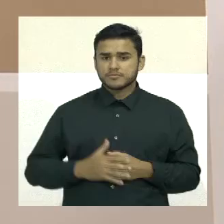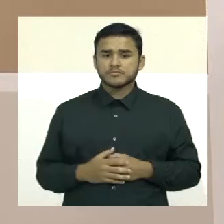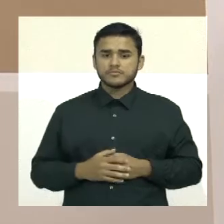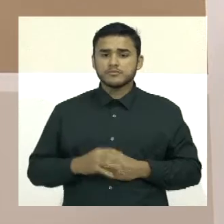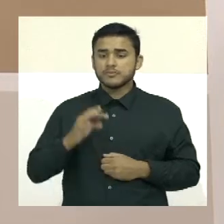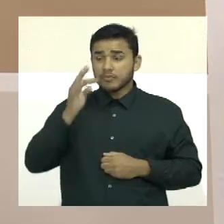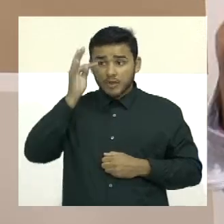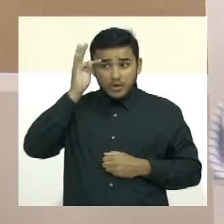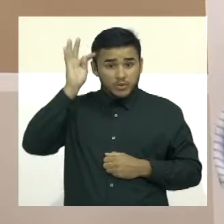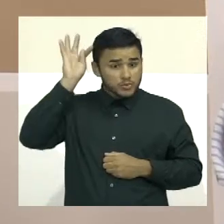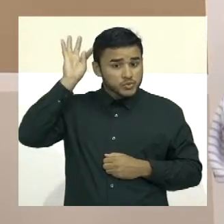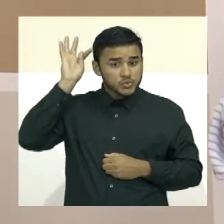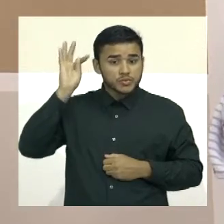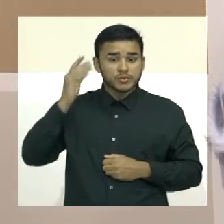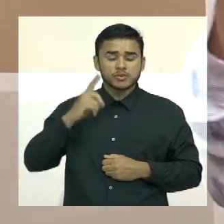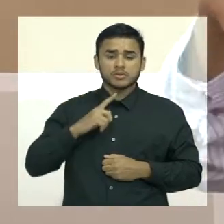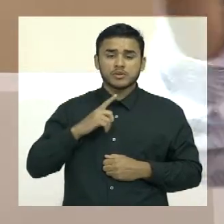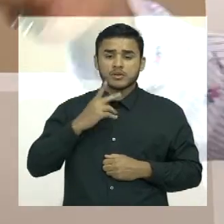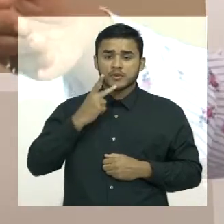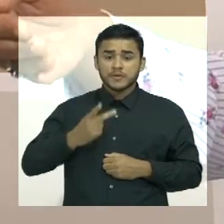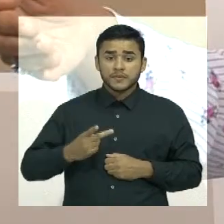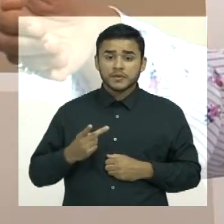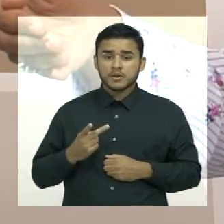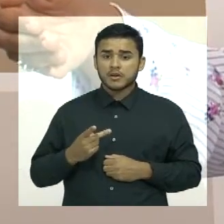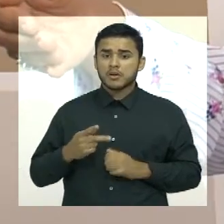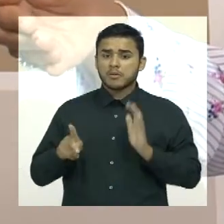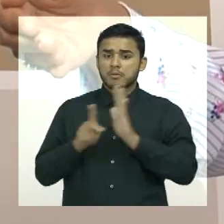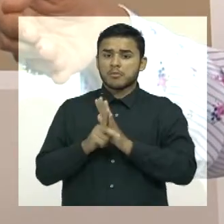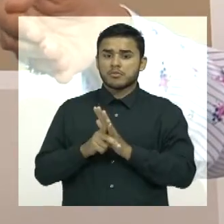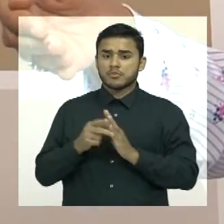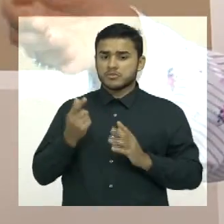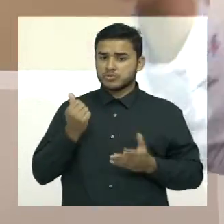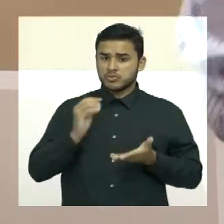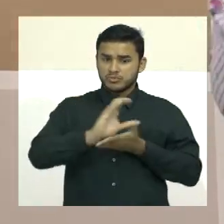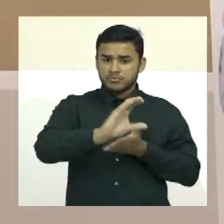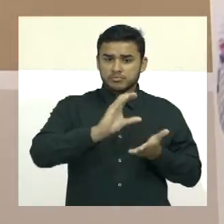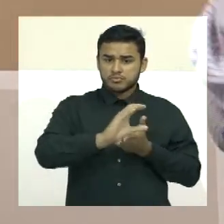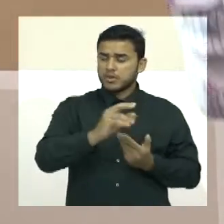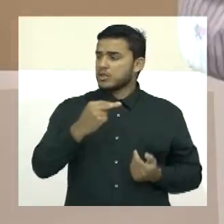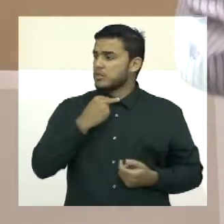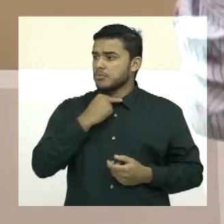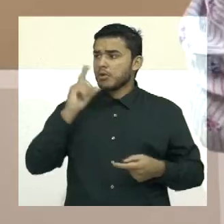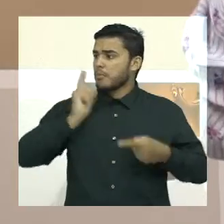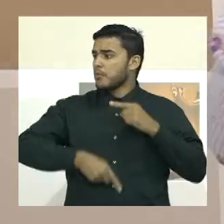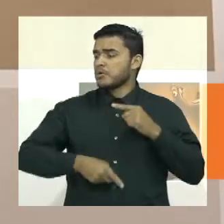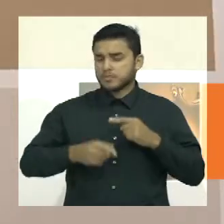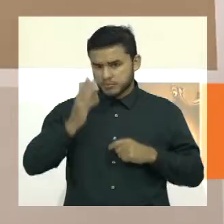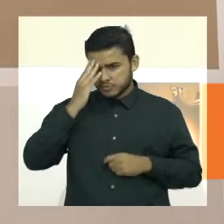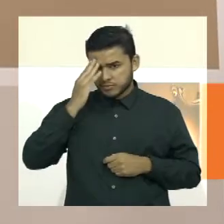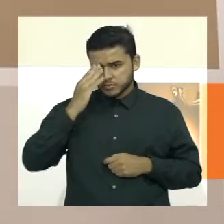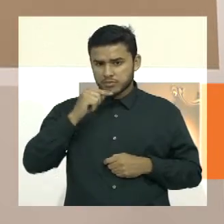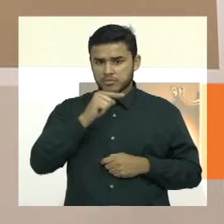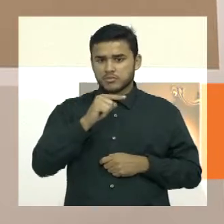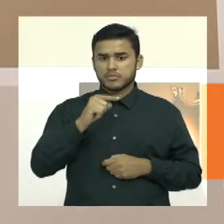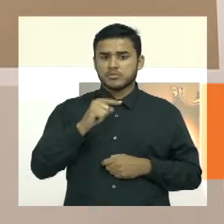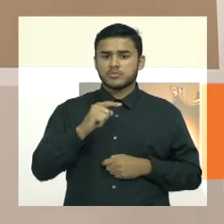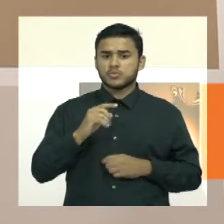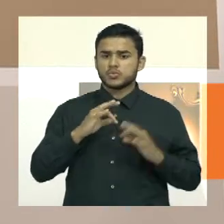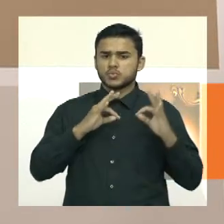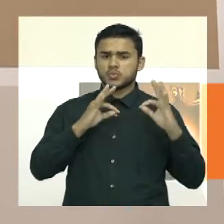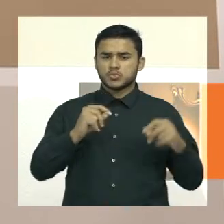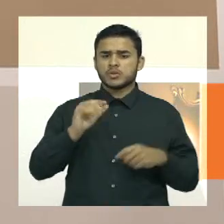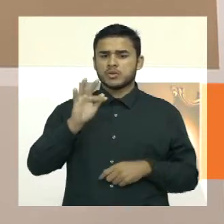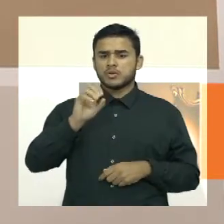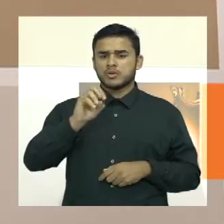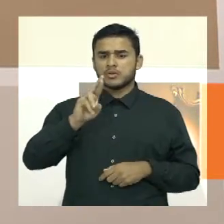Trump, que simplesmente cortou as verbas públicas para patrocinar esse tipo de prática. E aí, esse pessoal, Fundação Ford,